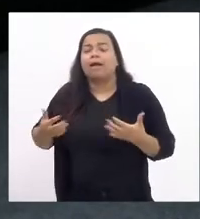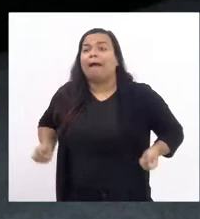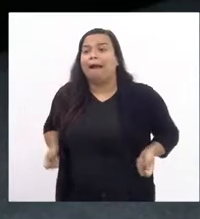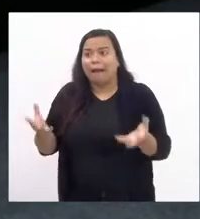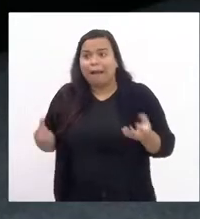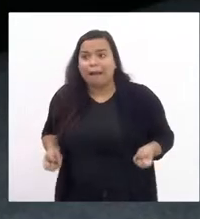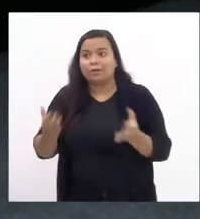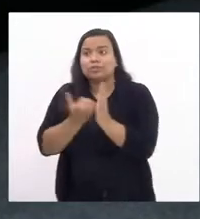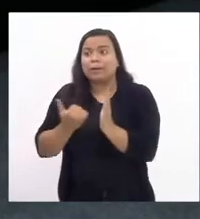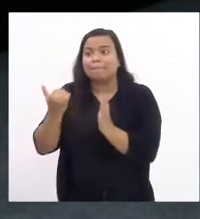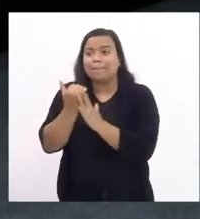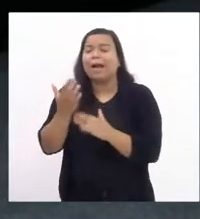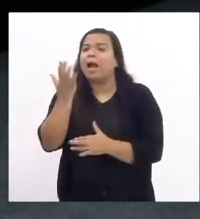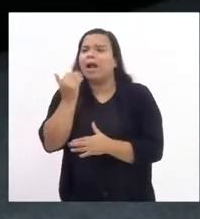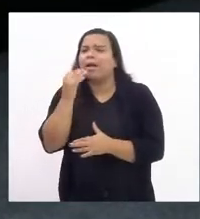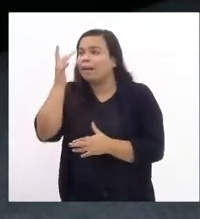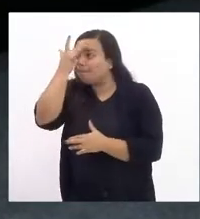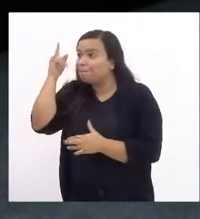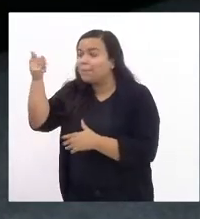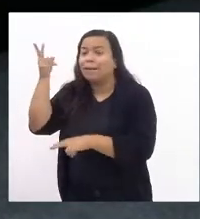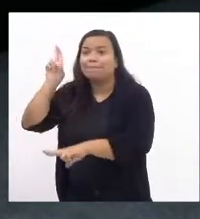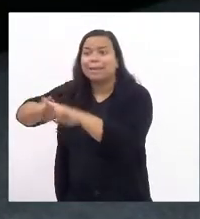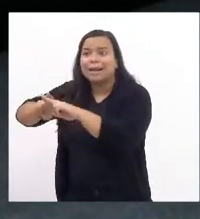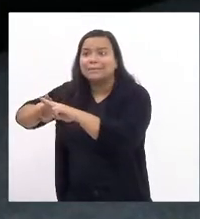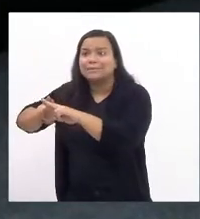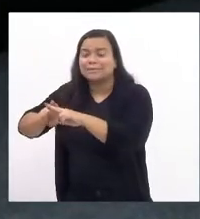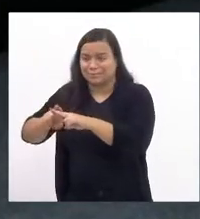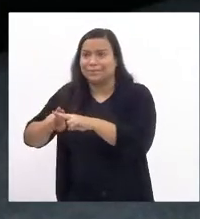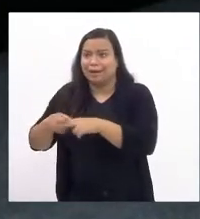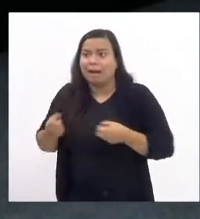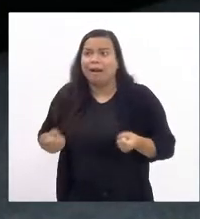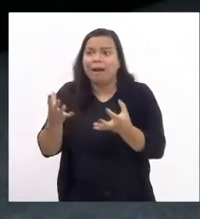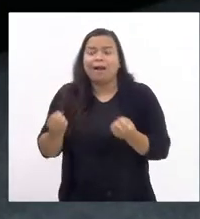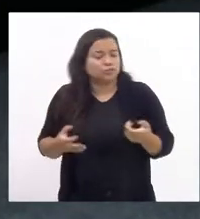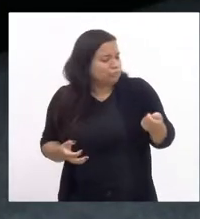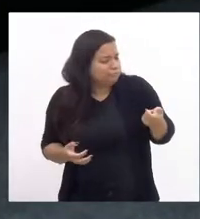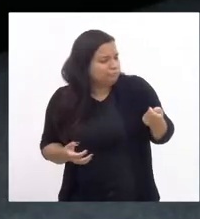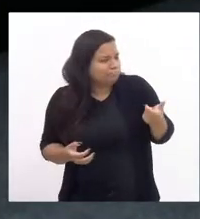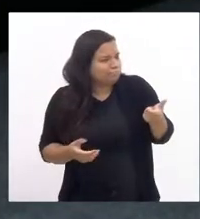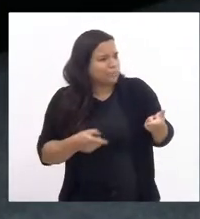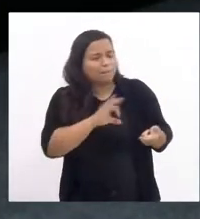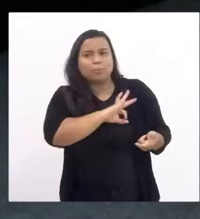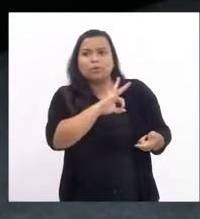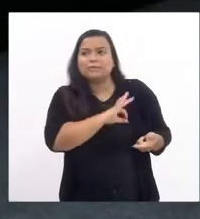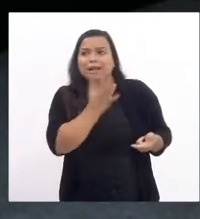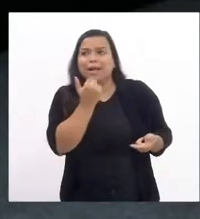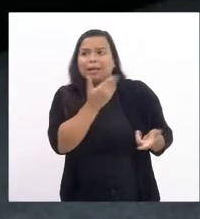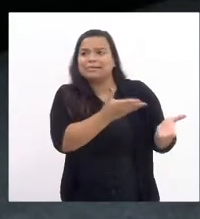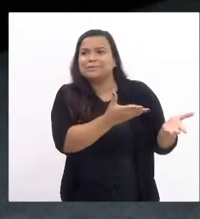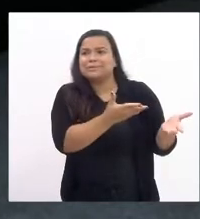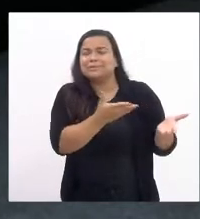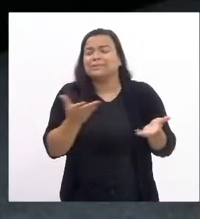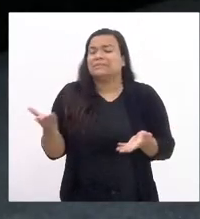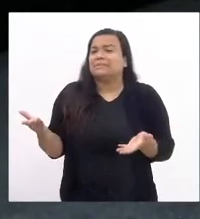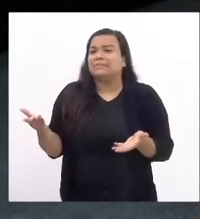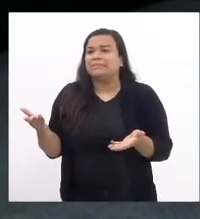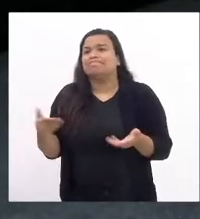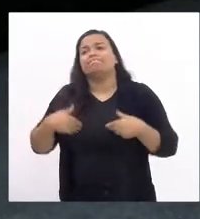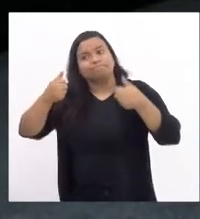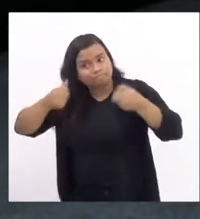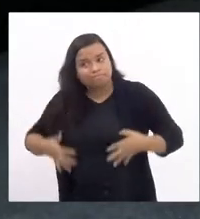alimentação dos presos do que com a alimentação dos policiais. Então, ficou acertado aqui a realização